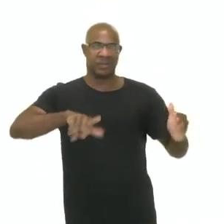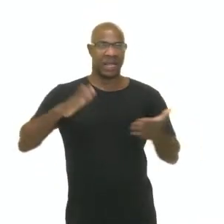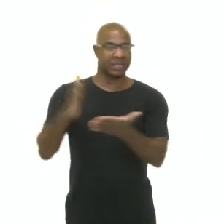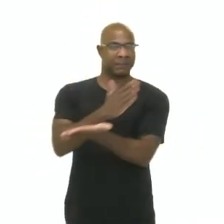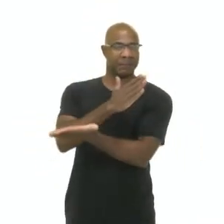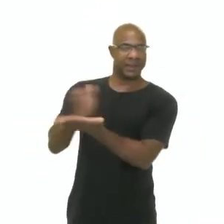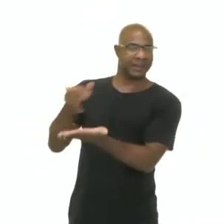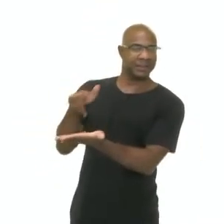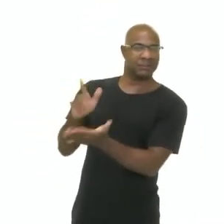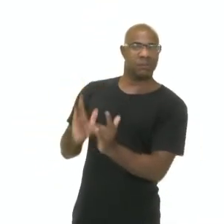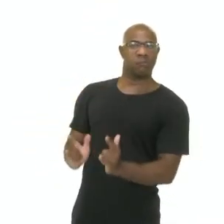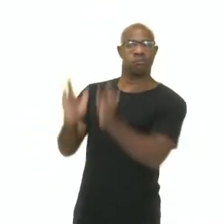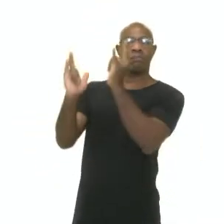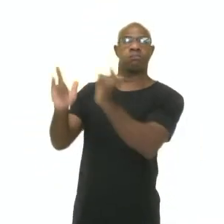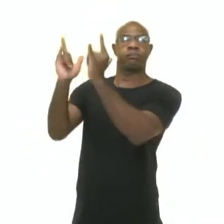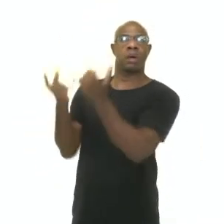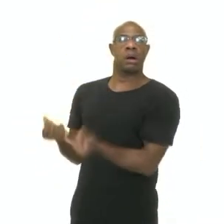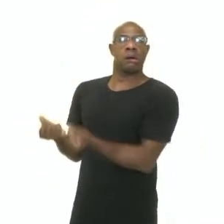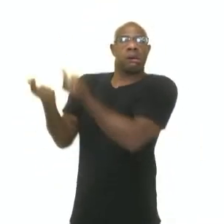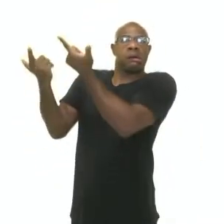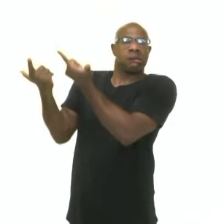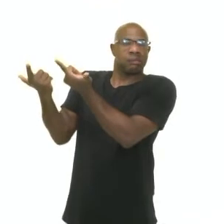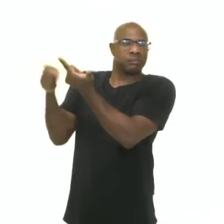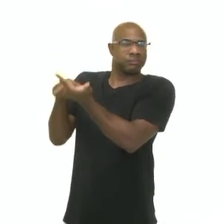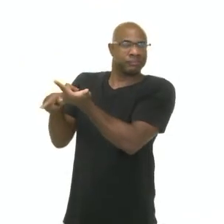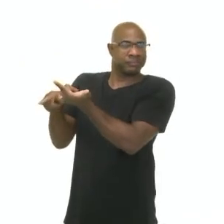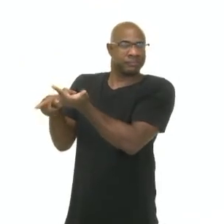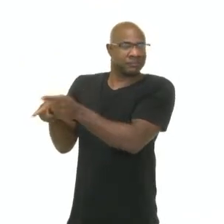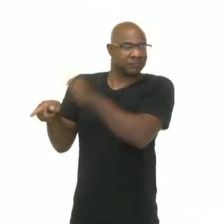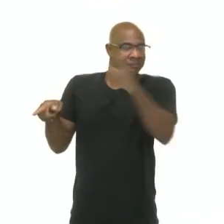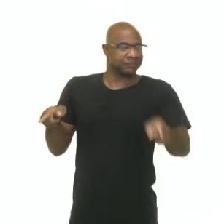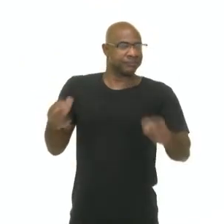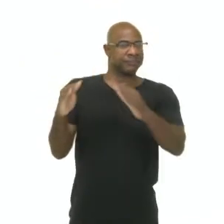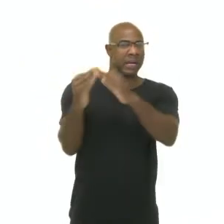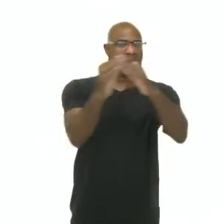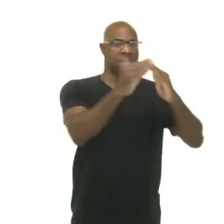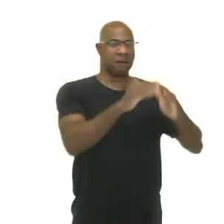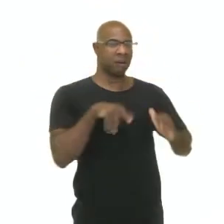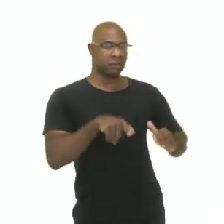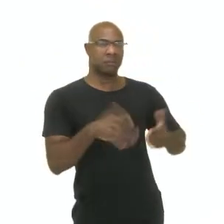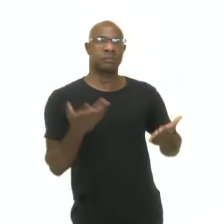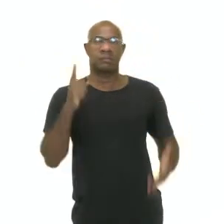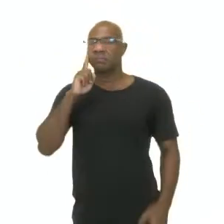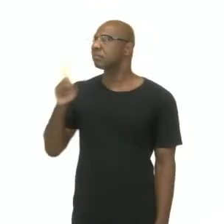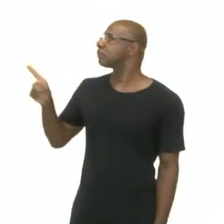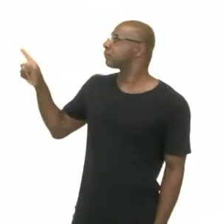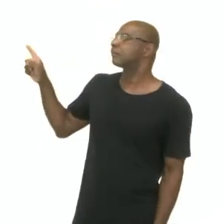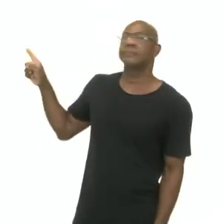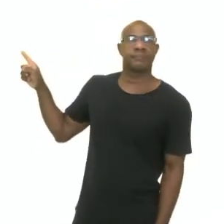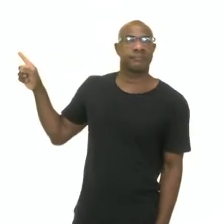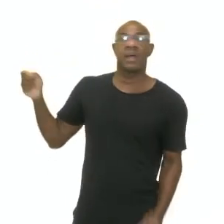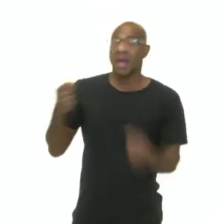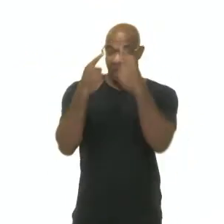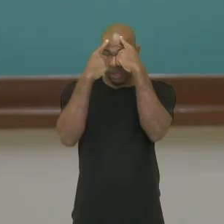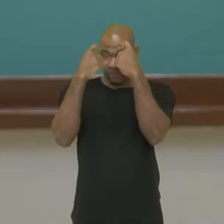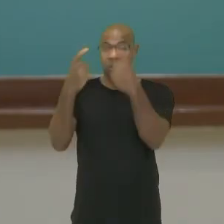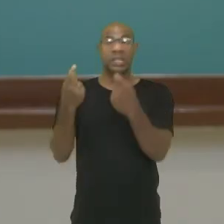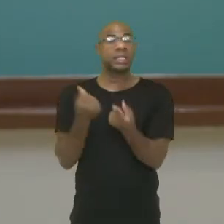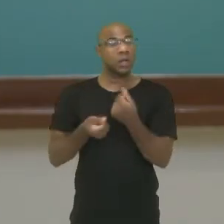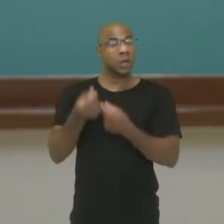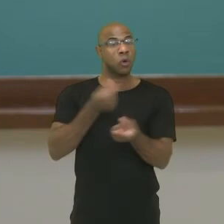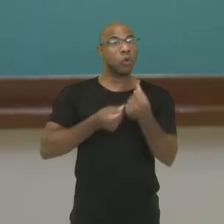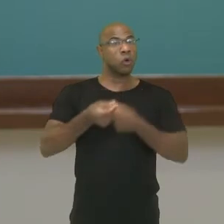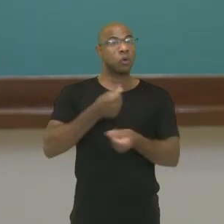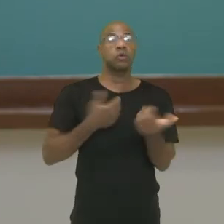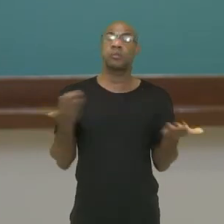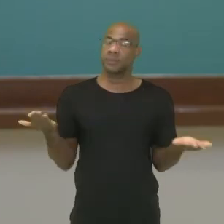E isso é um espaço de grande geração de violência, de patrimônio. A violência econômica ela é muito complexa numa sociedade capitalista, né,